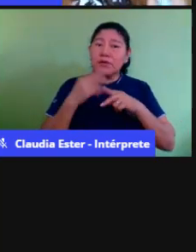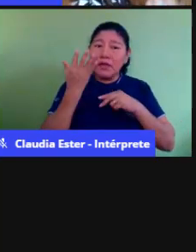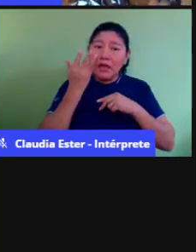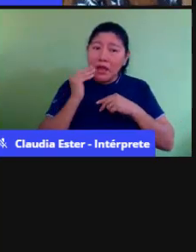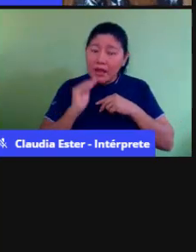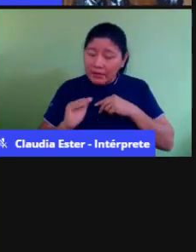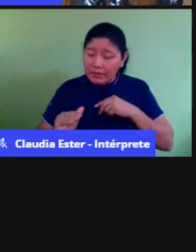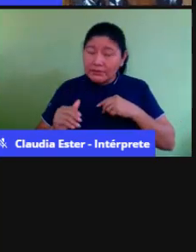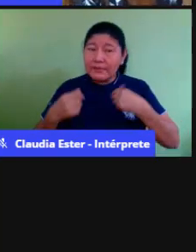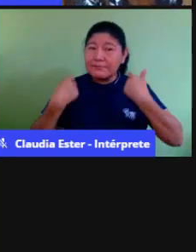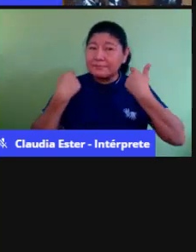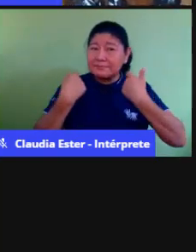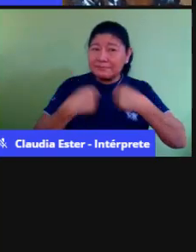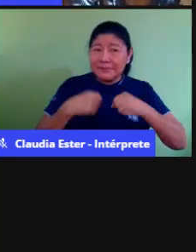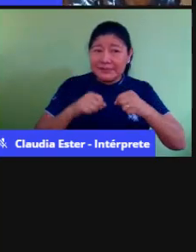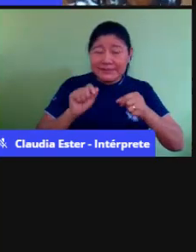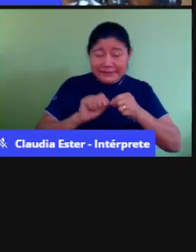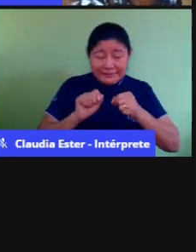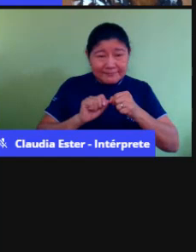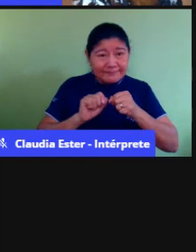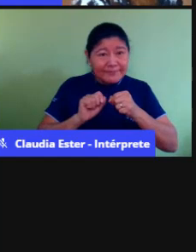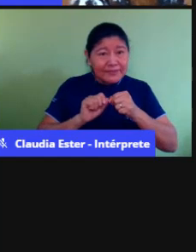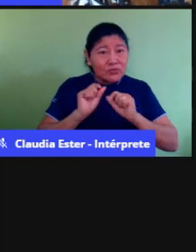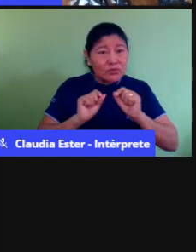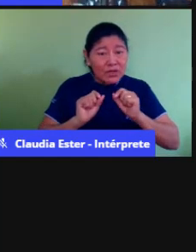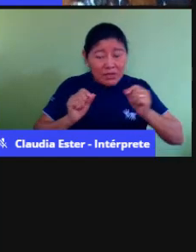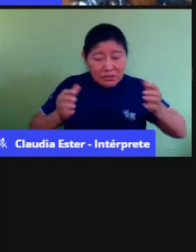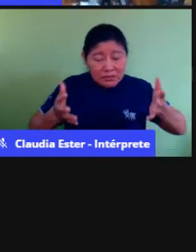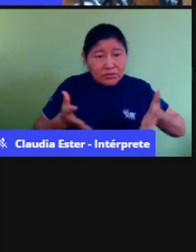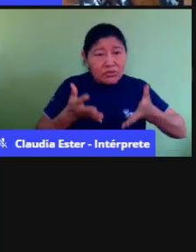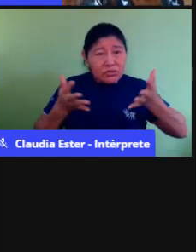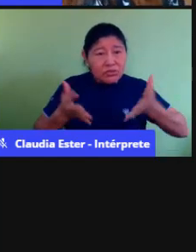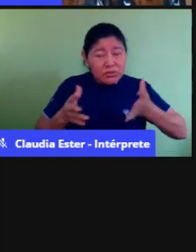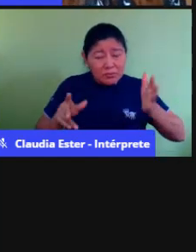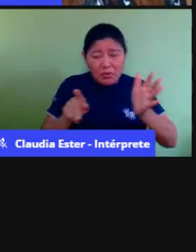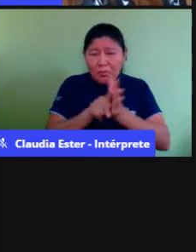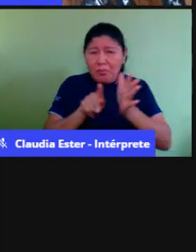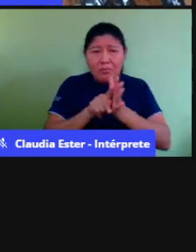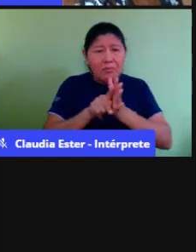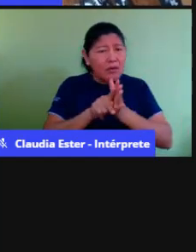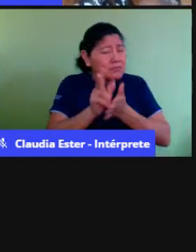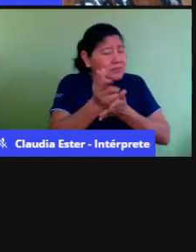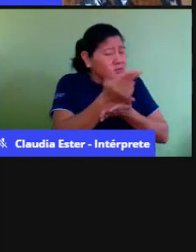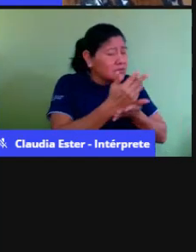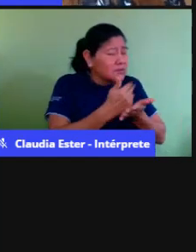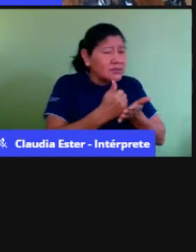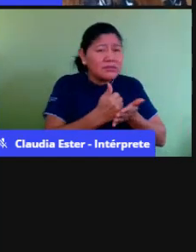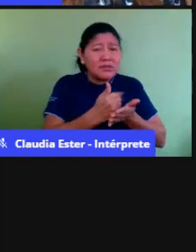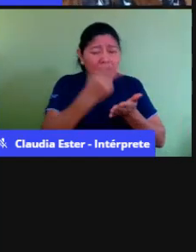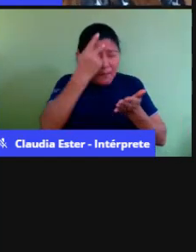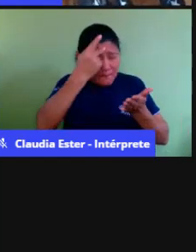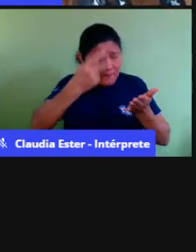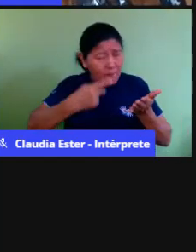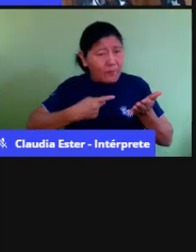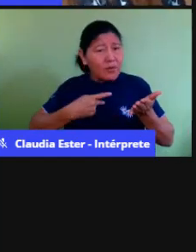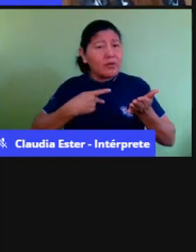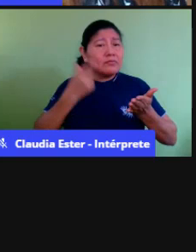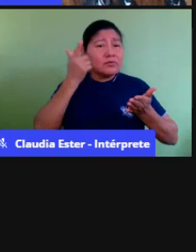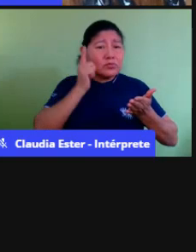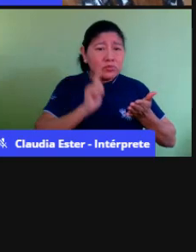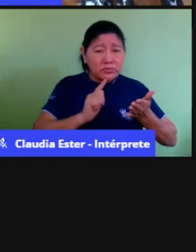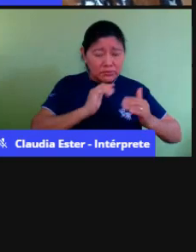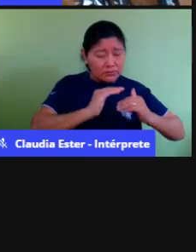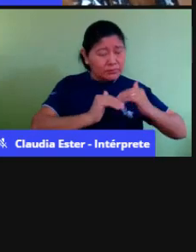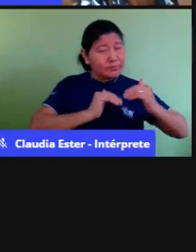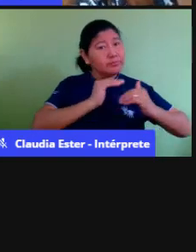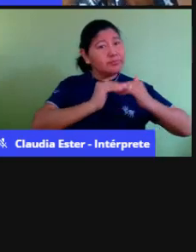ser estimulada a deixar a sua marca pessoal nos seus desenhos, para que eles realmente sejam a